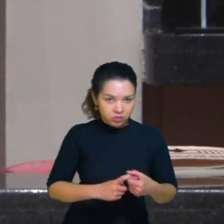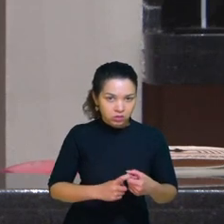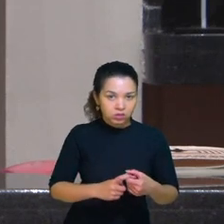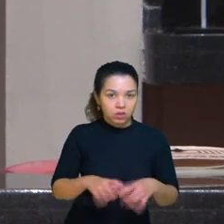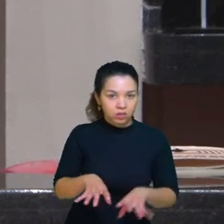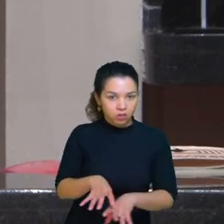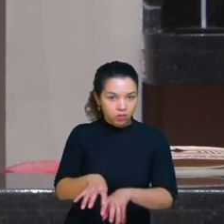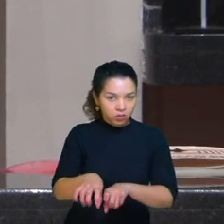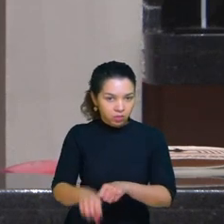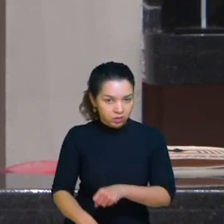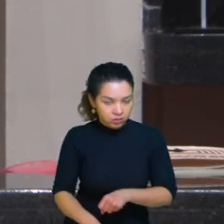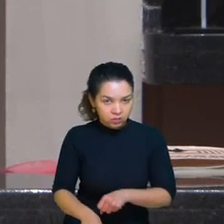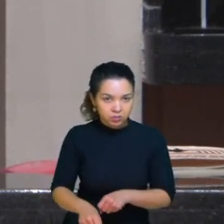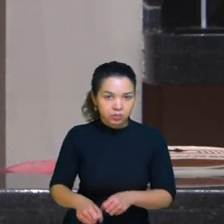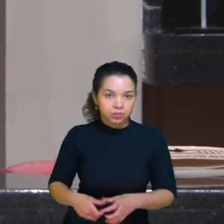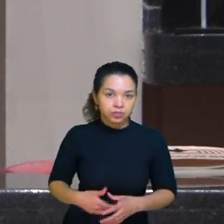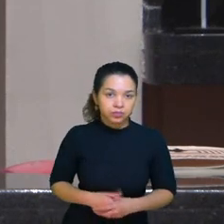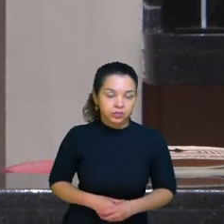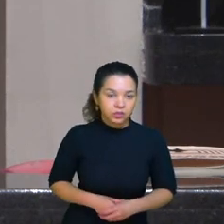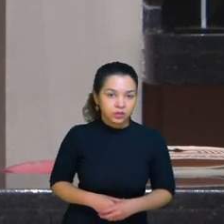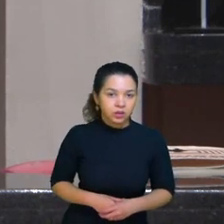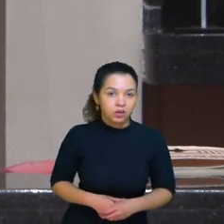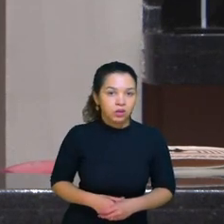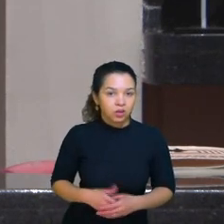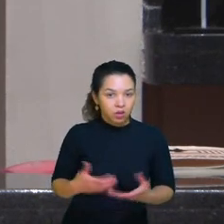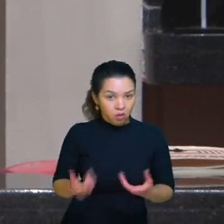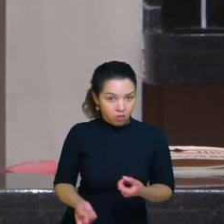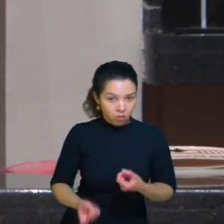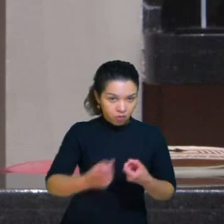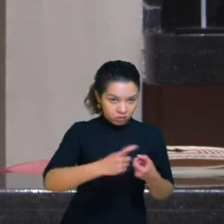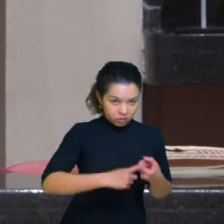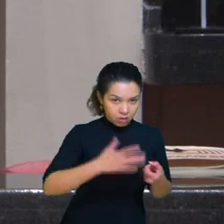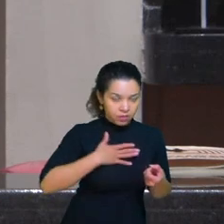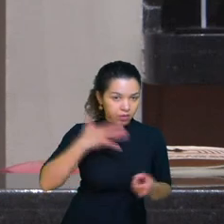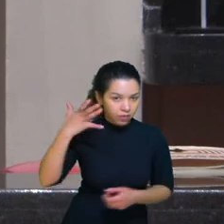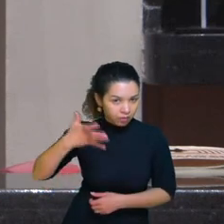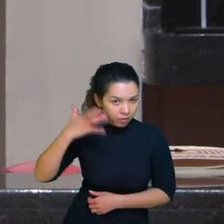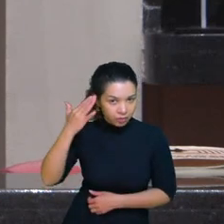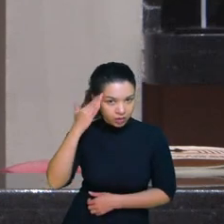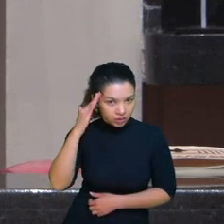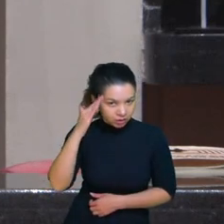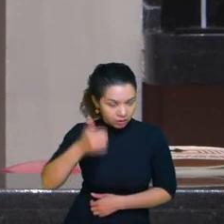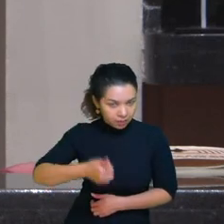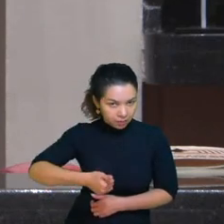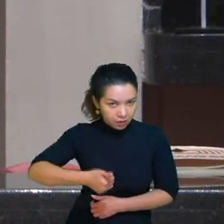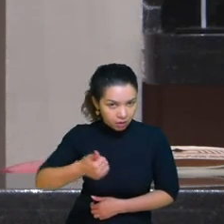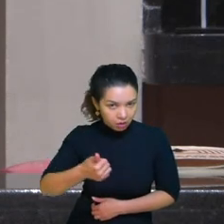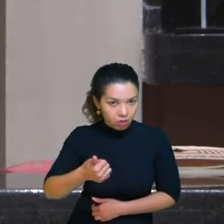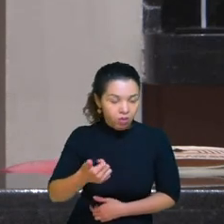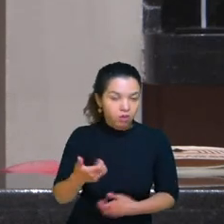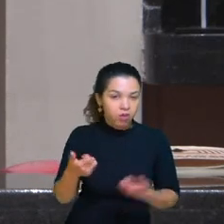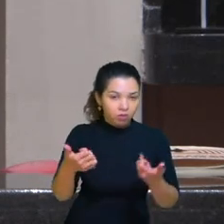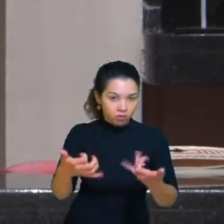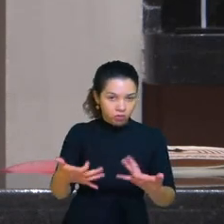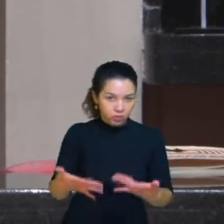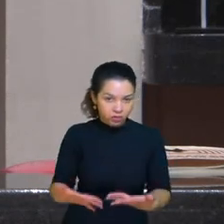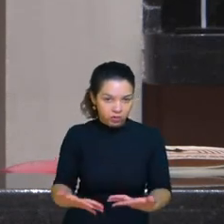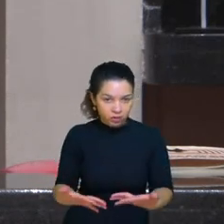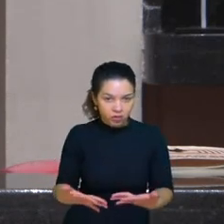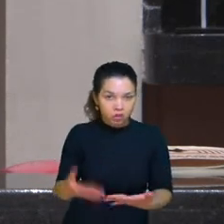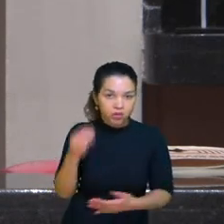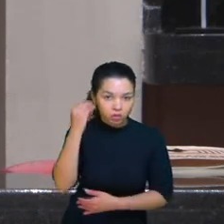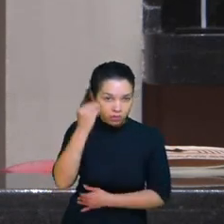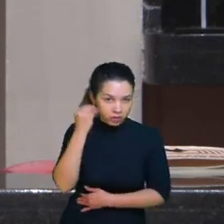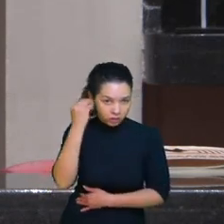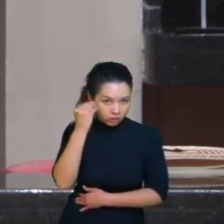formação e eu quero eu vou voltar a essa minha fala para entender melhor mas eu quero trazer aer